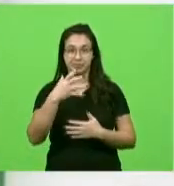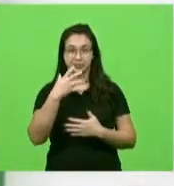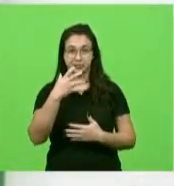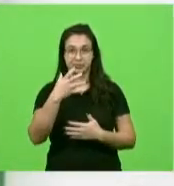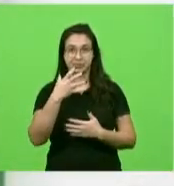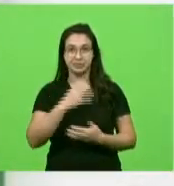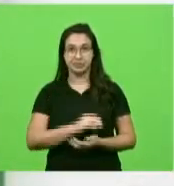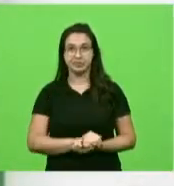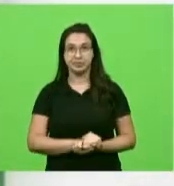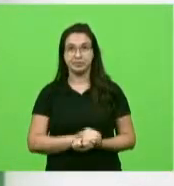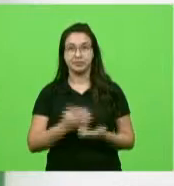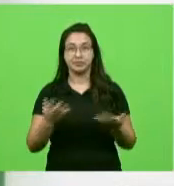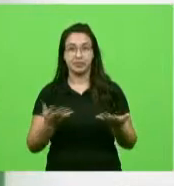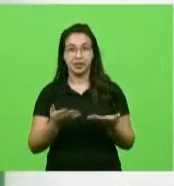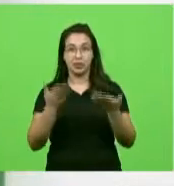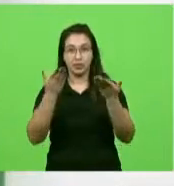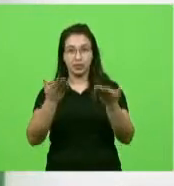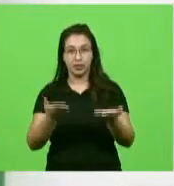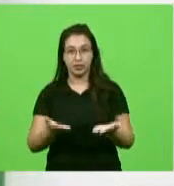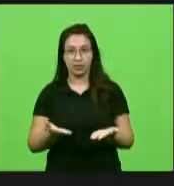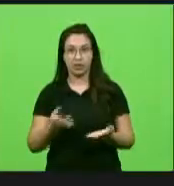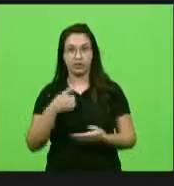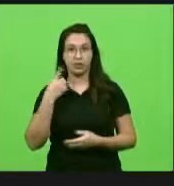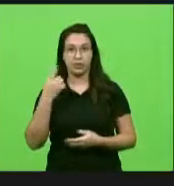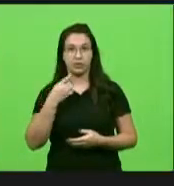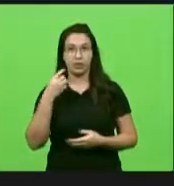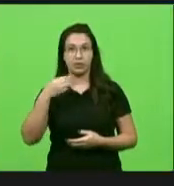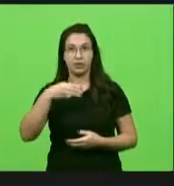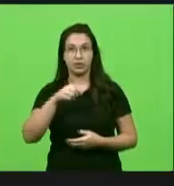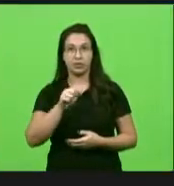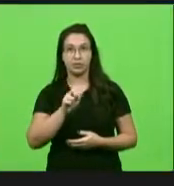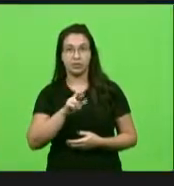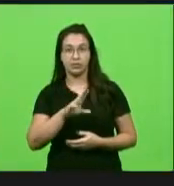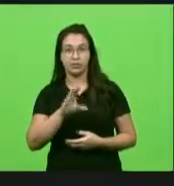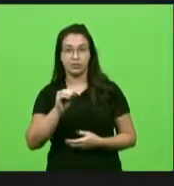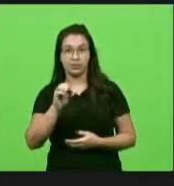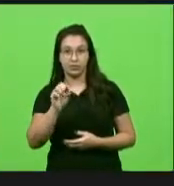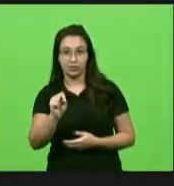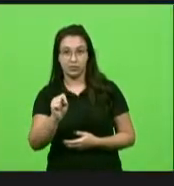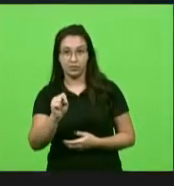para o seu voto o deputado Marcos Vieira.